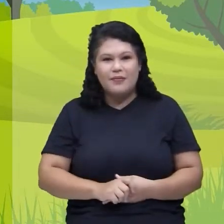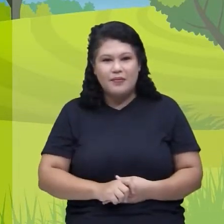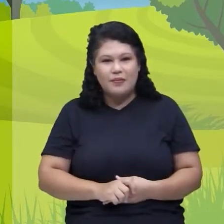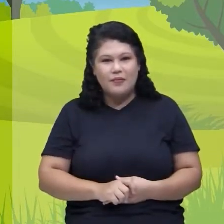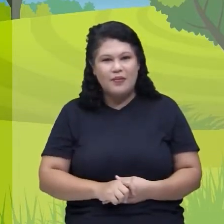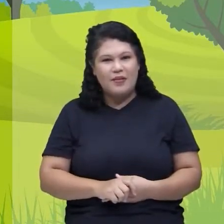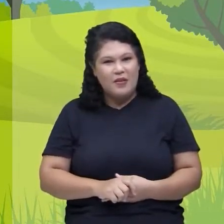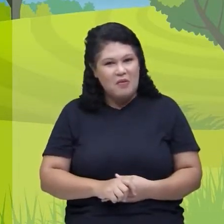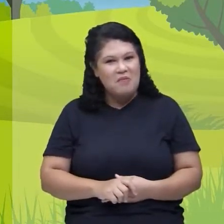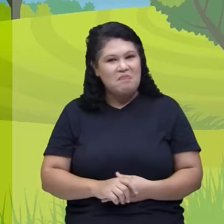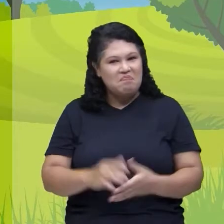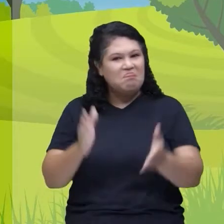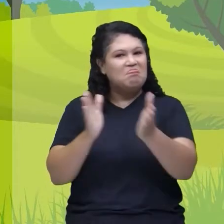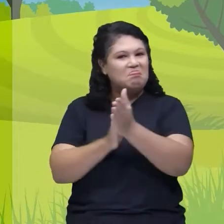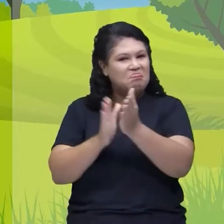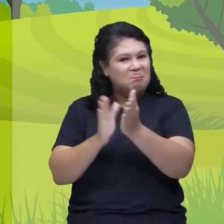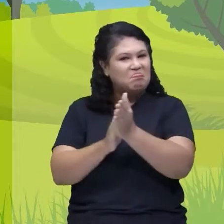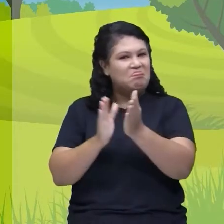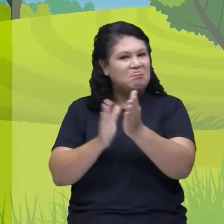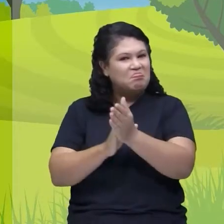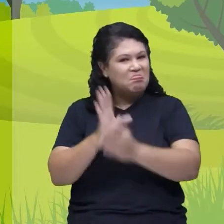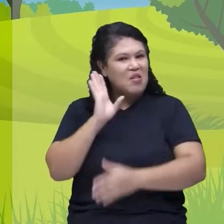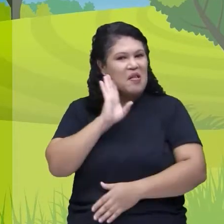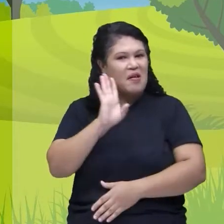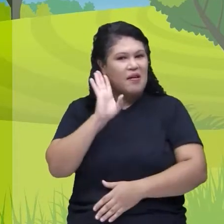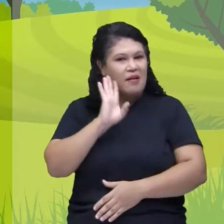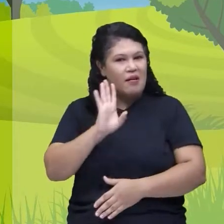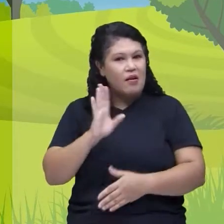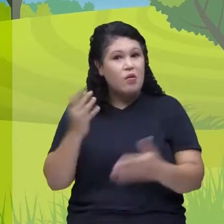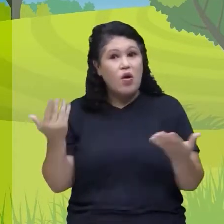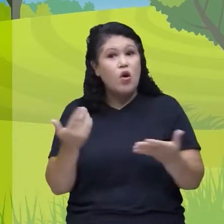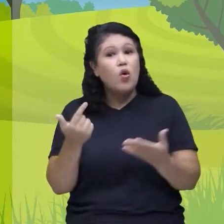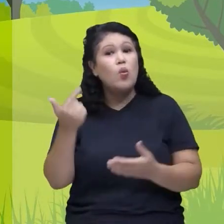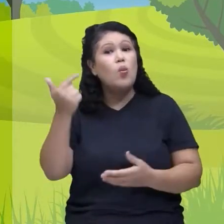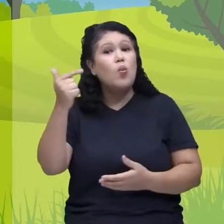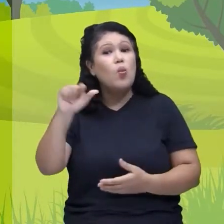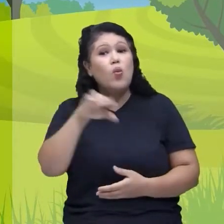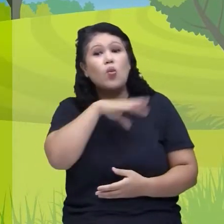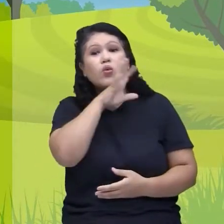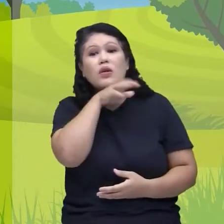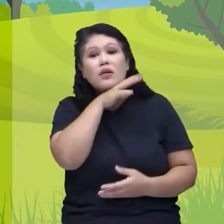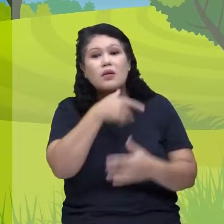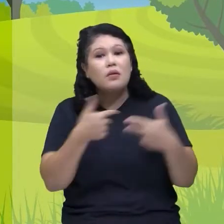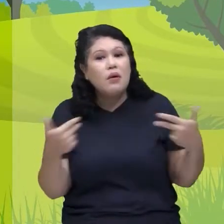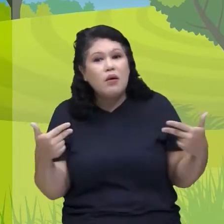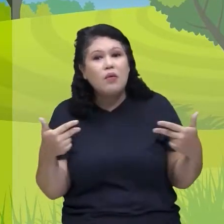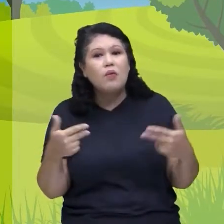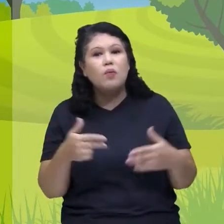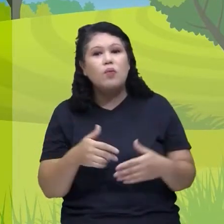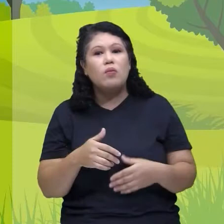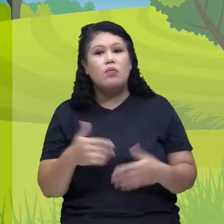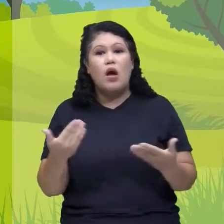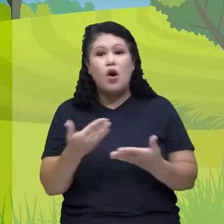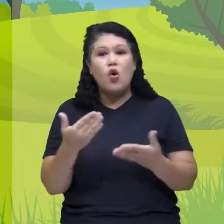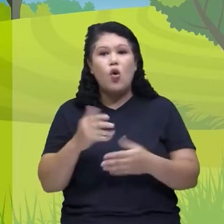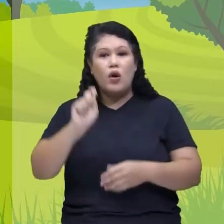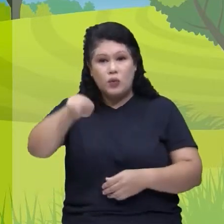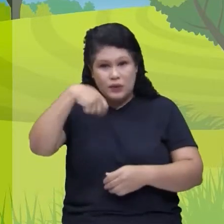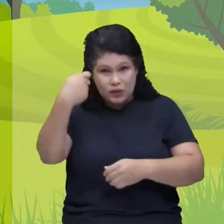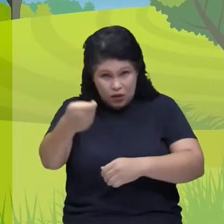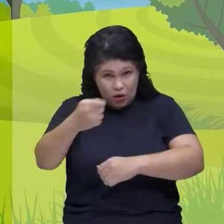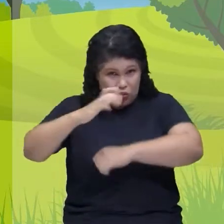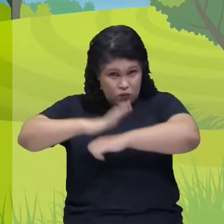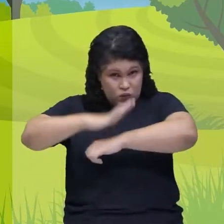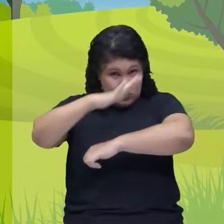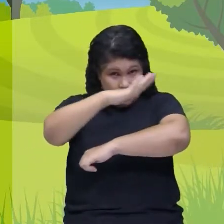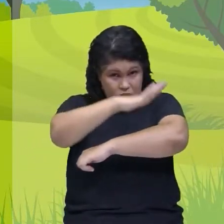Ih, tô vendo, muito legal, muito legal. Agora, outro movimento que a gente vai fazer. Movimento do sapinho. Toda vez que eu falar